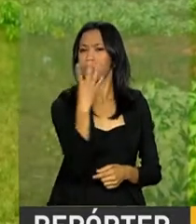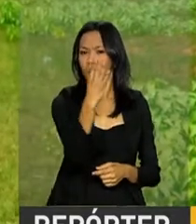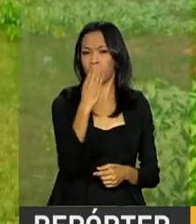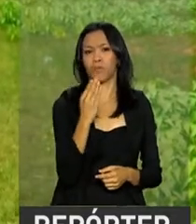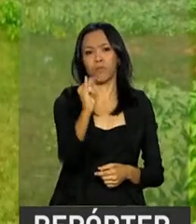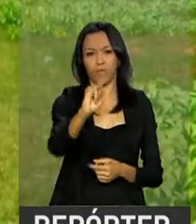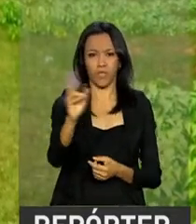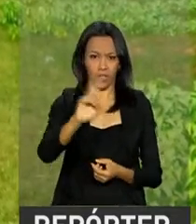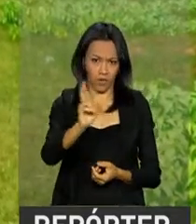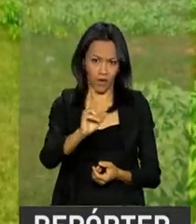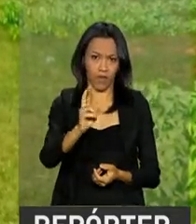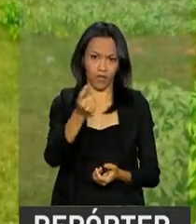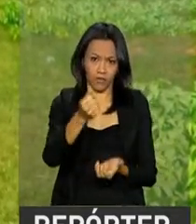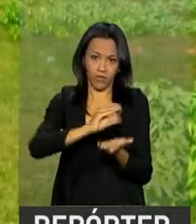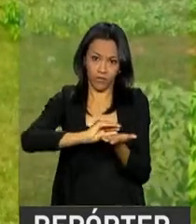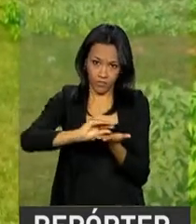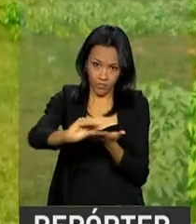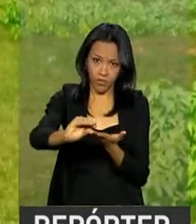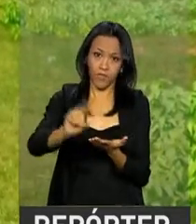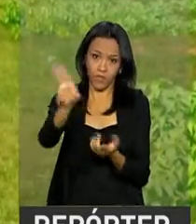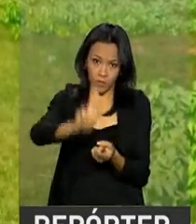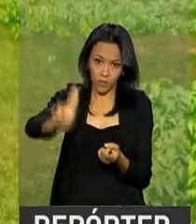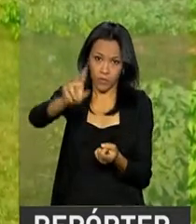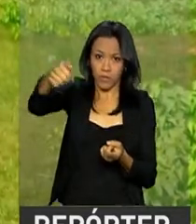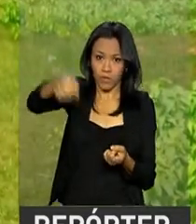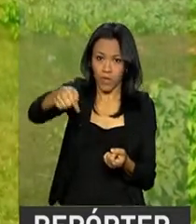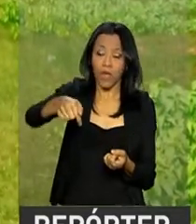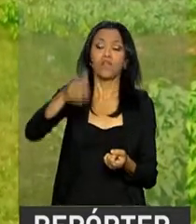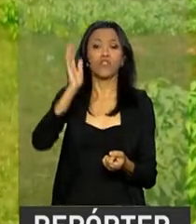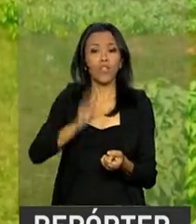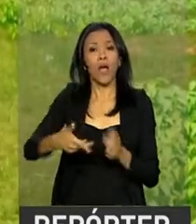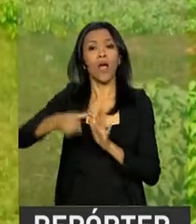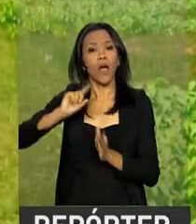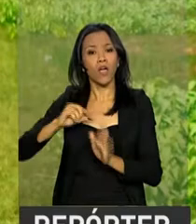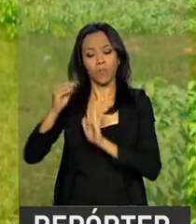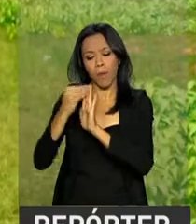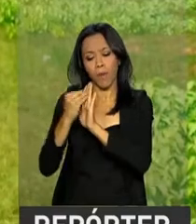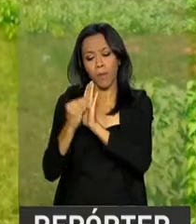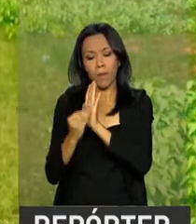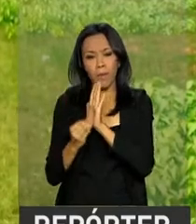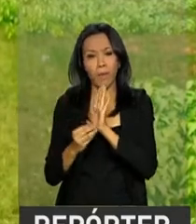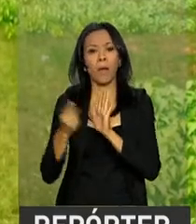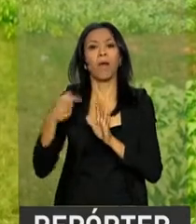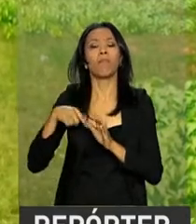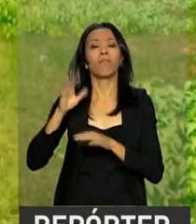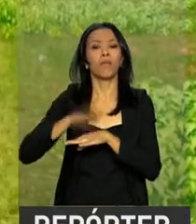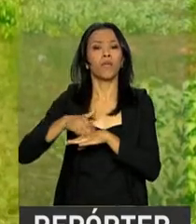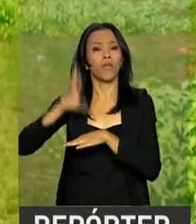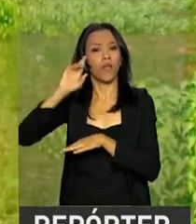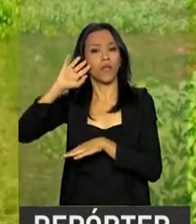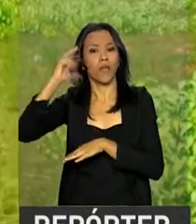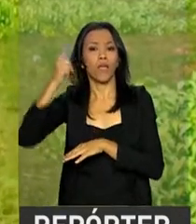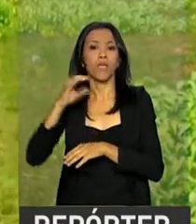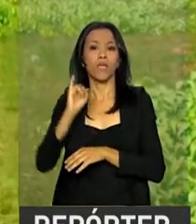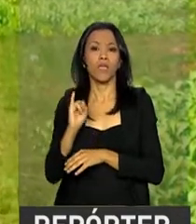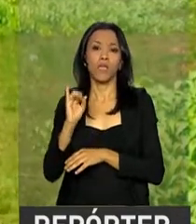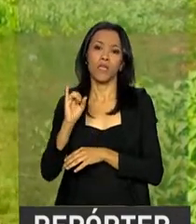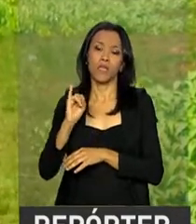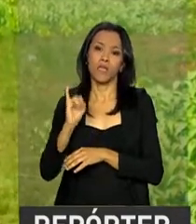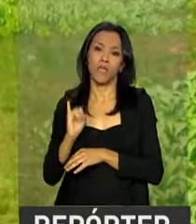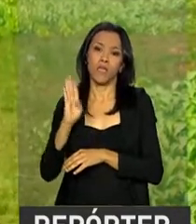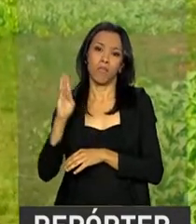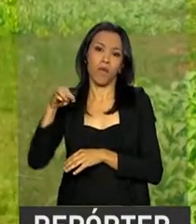restrito com bastante pra ações definidas pelo banco você me viu e obviamente pelo comitê coordenado pelo ministério do meio